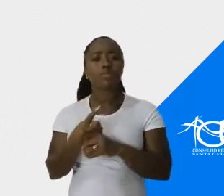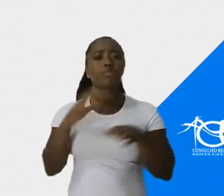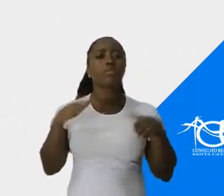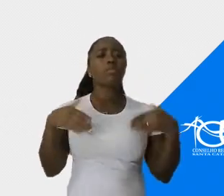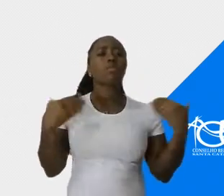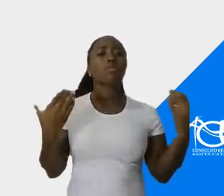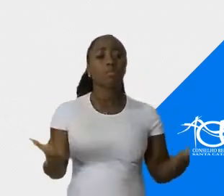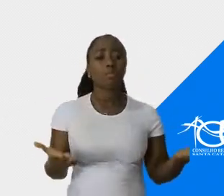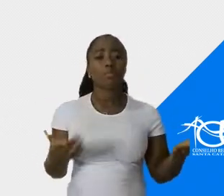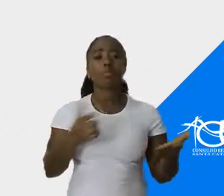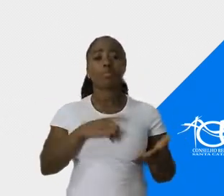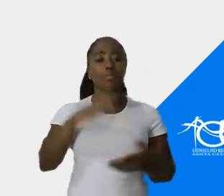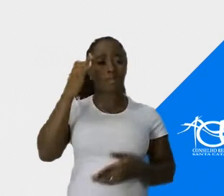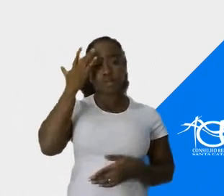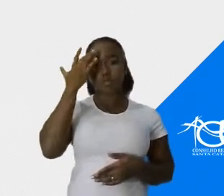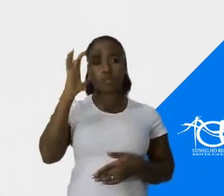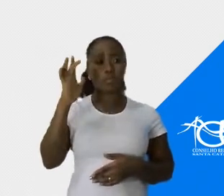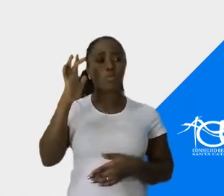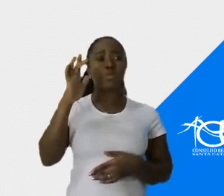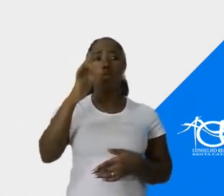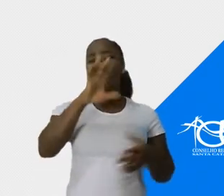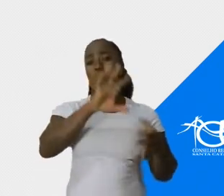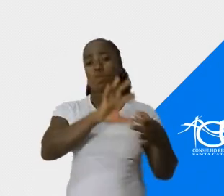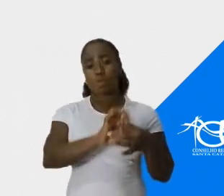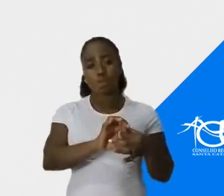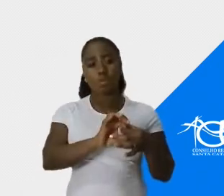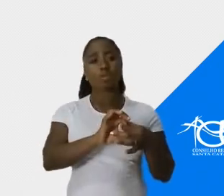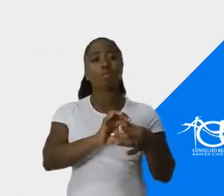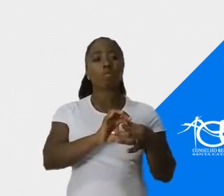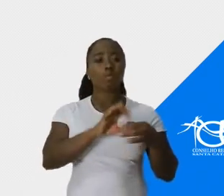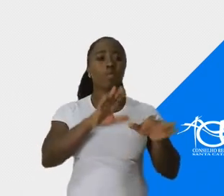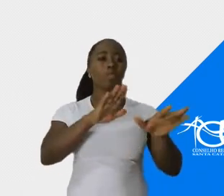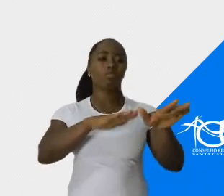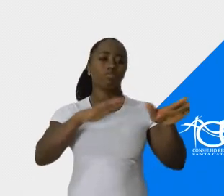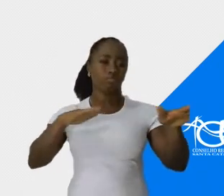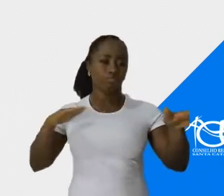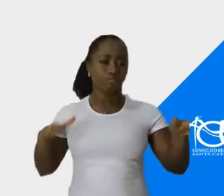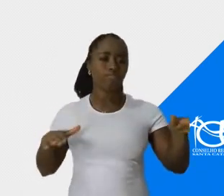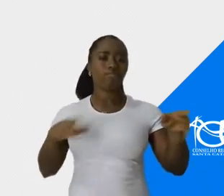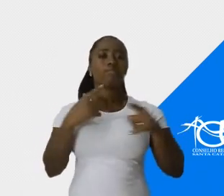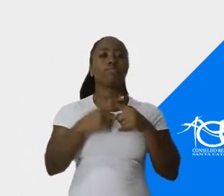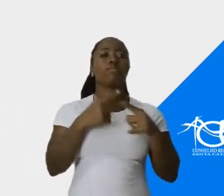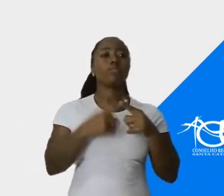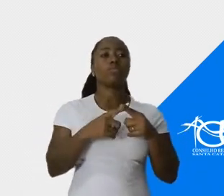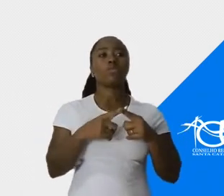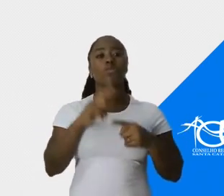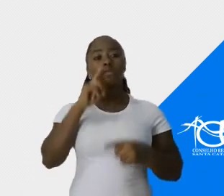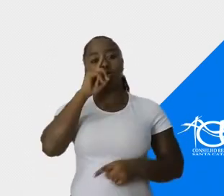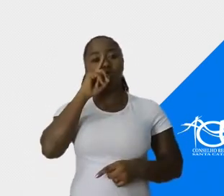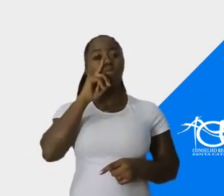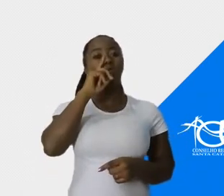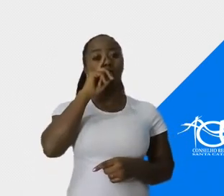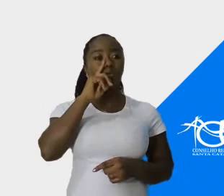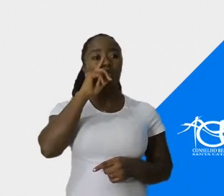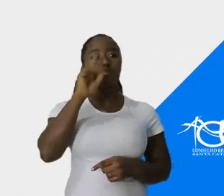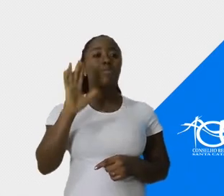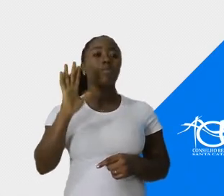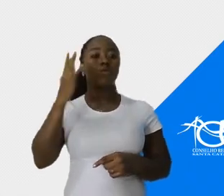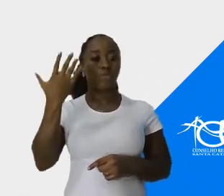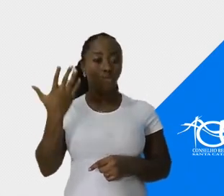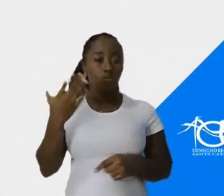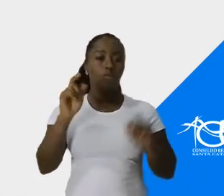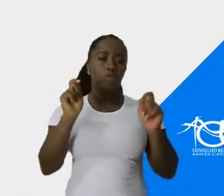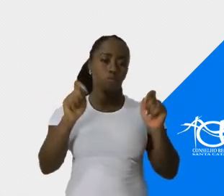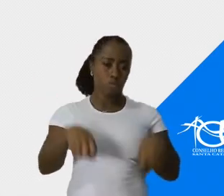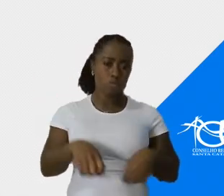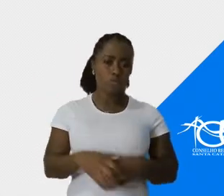ambiente de trânsito, tá? Que é, novamente, um ambiente de riscos e de eventos de riscos. Muito bem. Hoje,